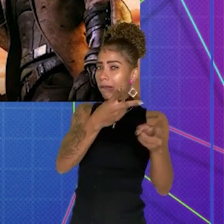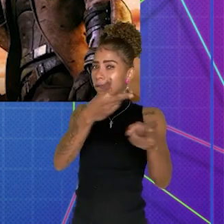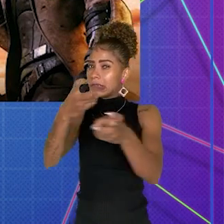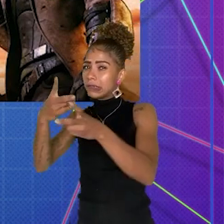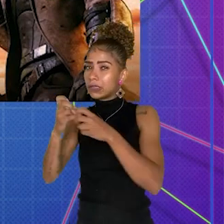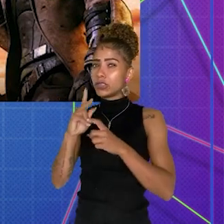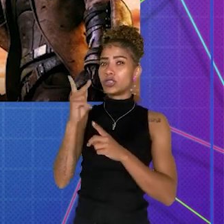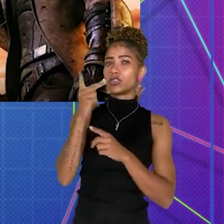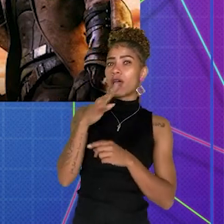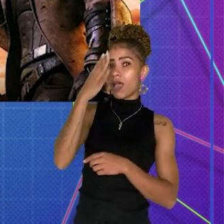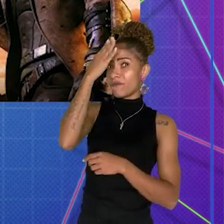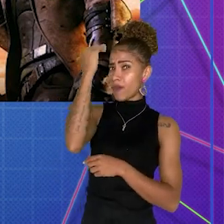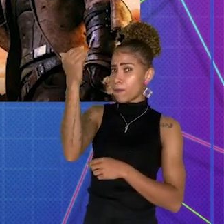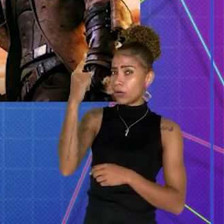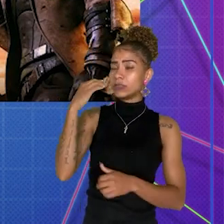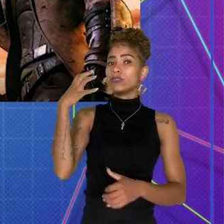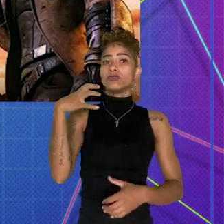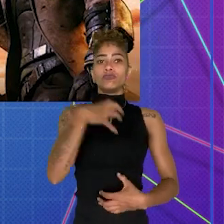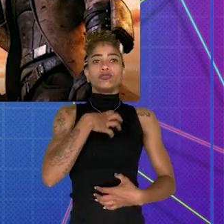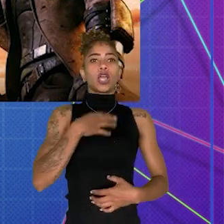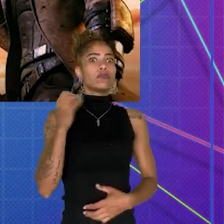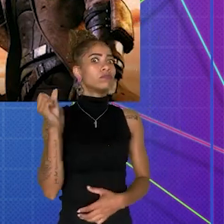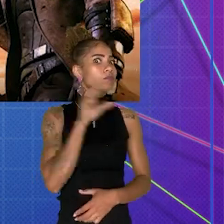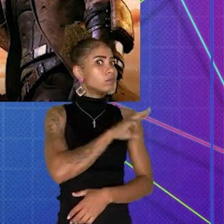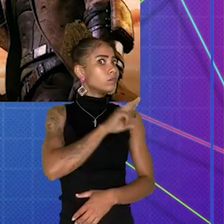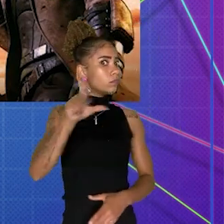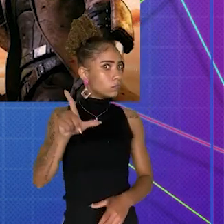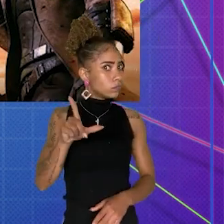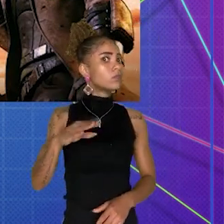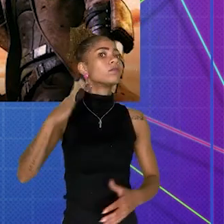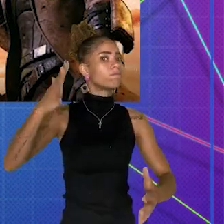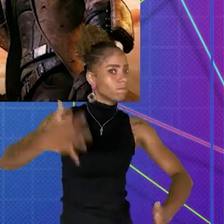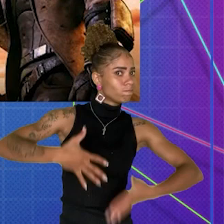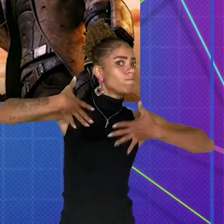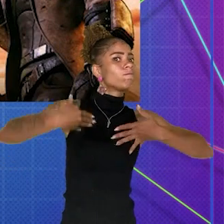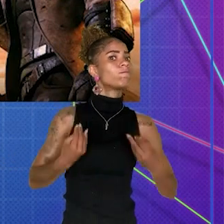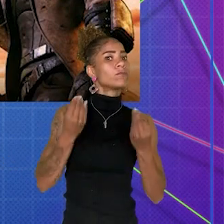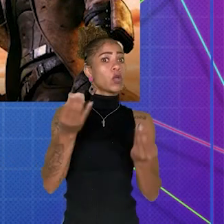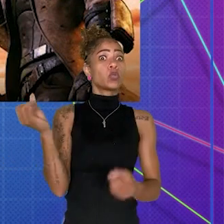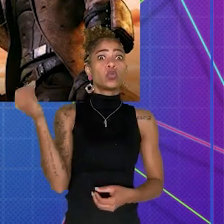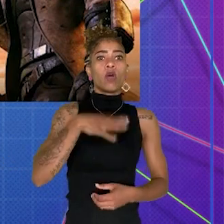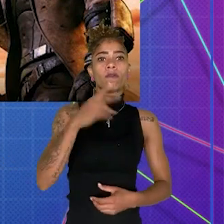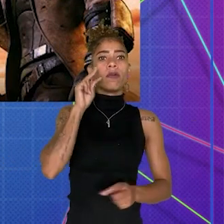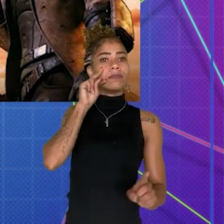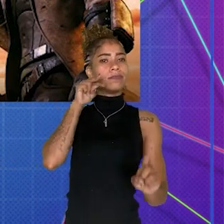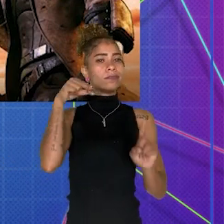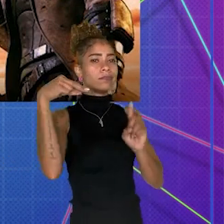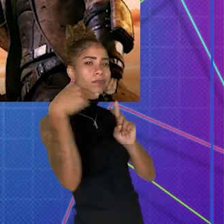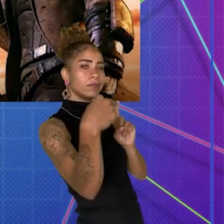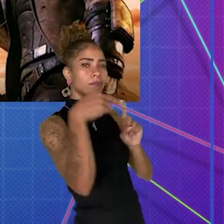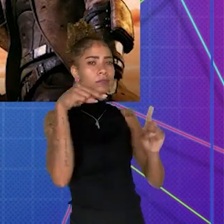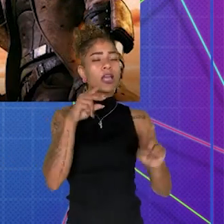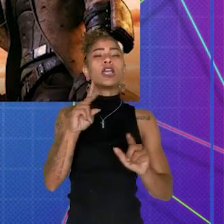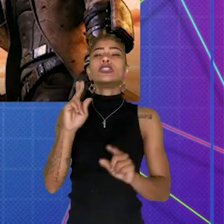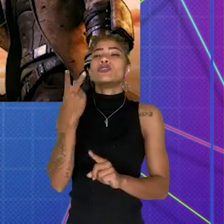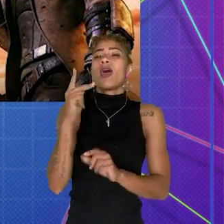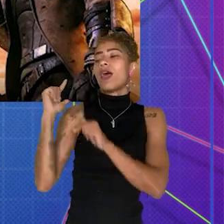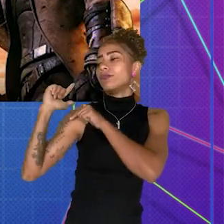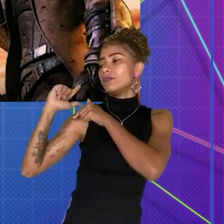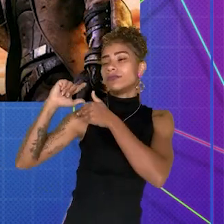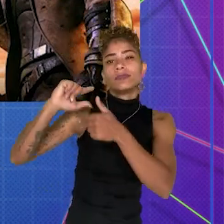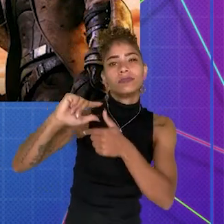jogos permitem explorar histórias conhecidas de uma forma inovadora e surpreendente, oferecendo uma nova perspectiva sobre